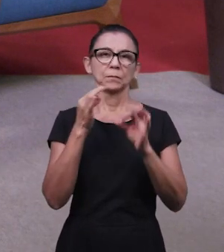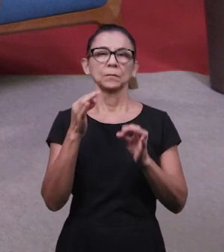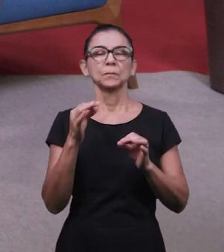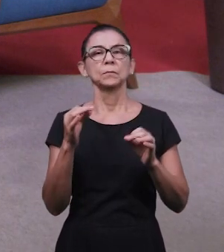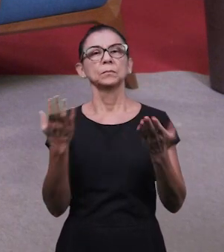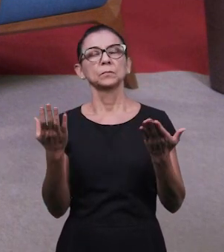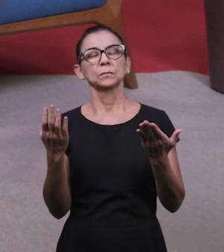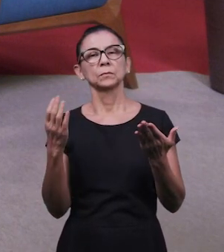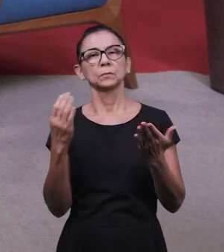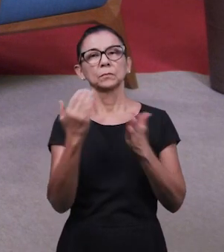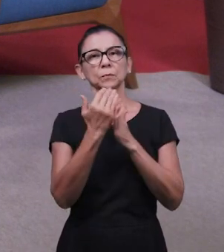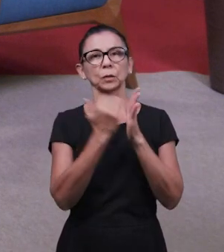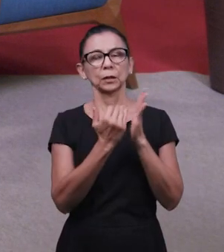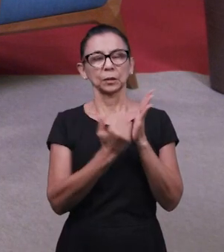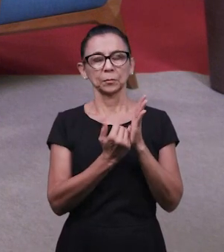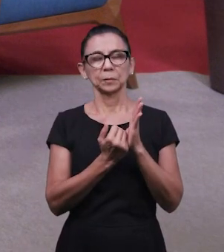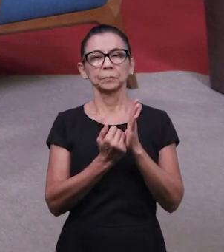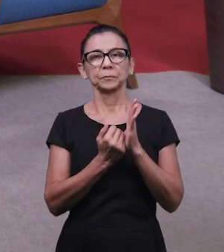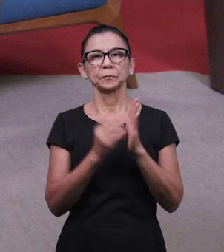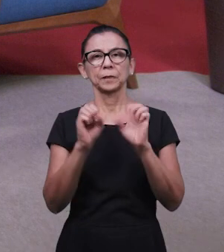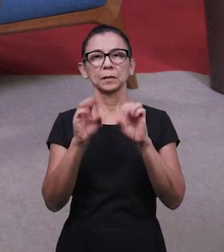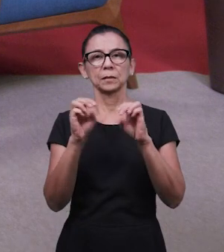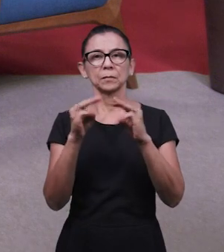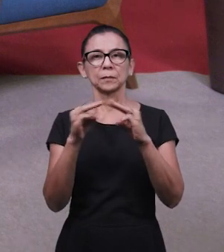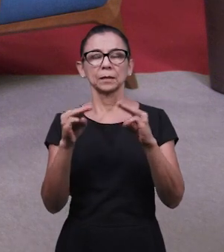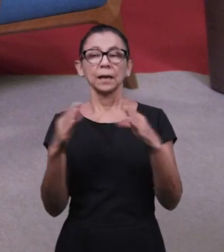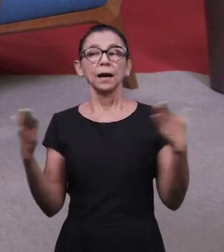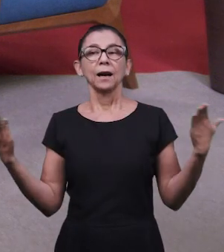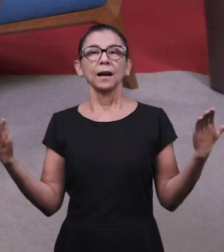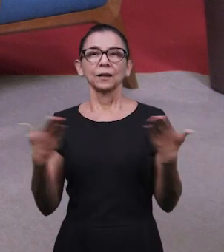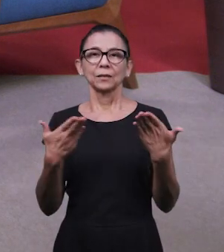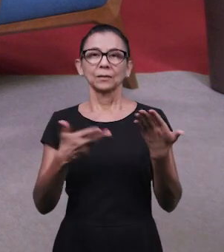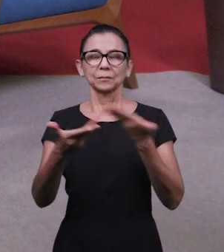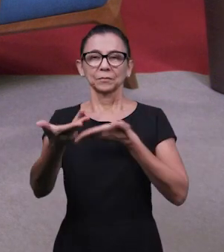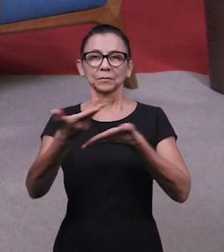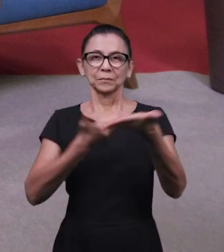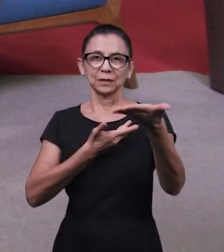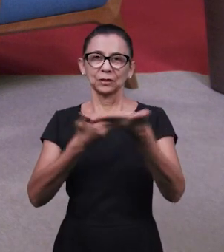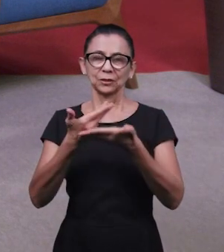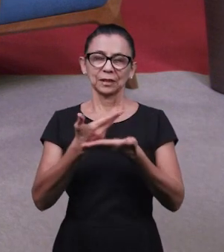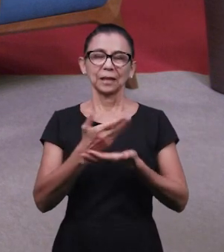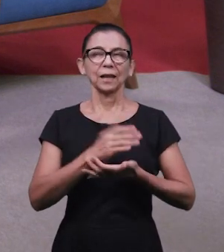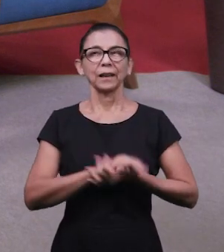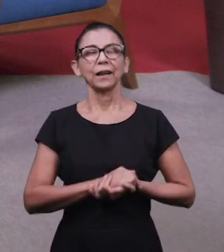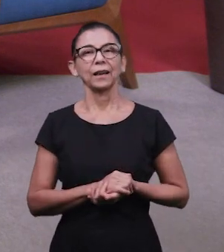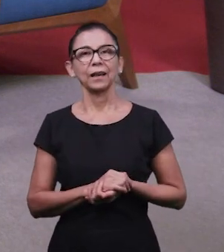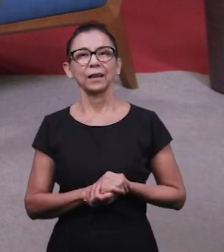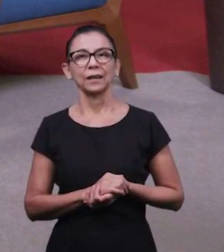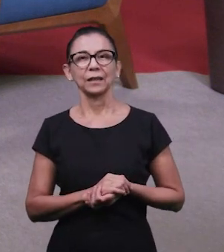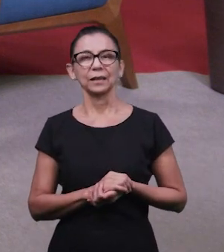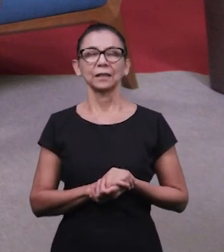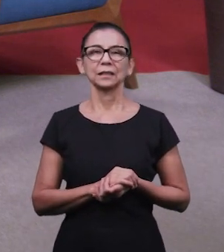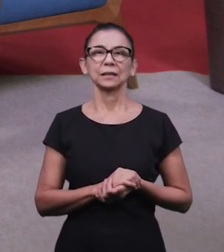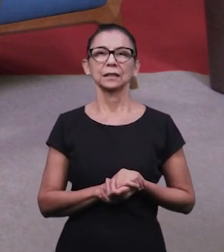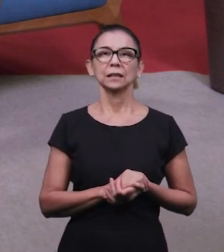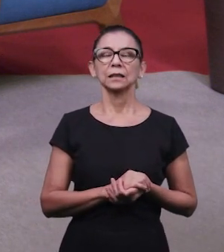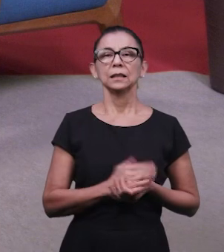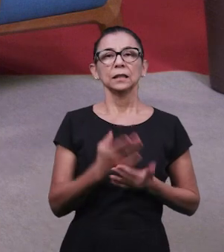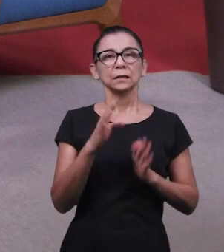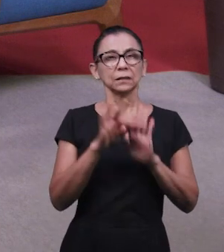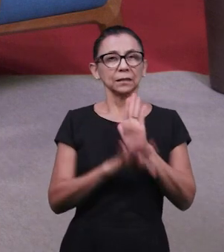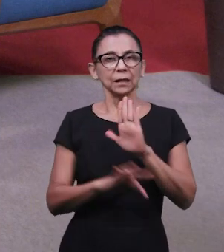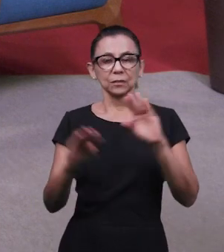Deus. Louvado seja o Amém. nome do Senhor. Muito bem. No início do programa, nós trouxemos aqui mensagens que nos foram enviadas falando